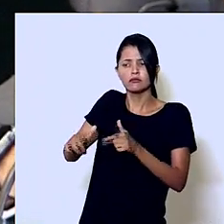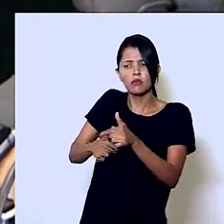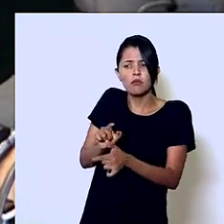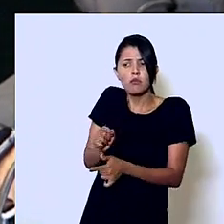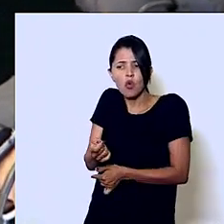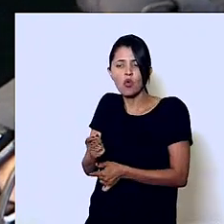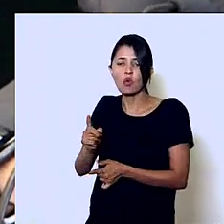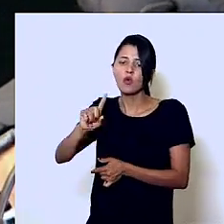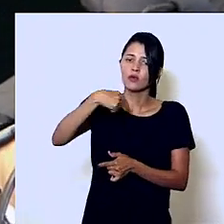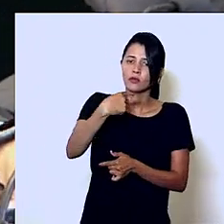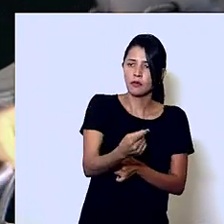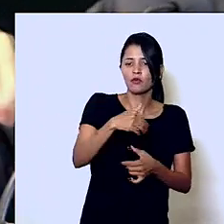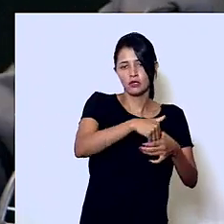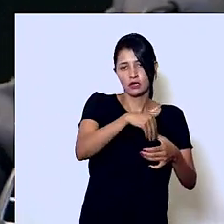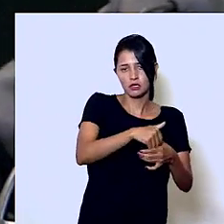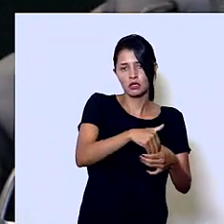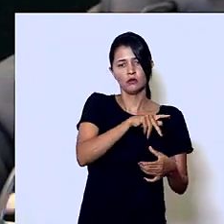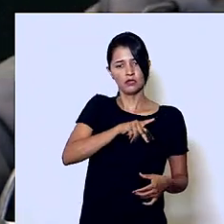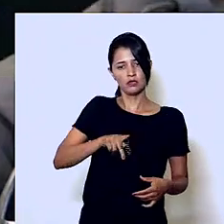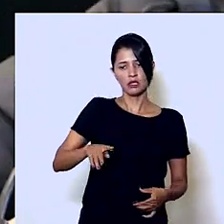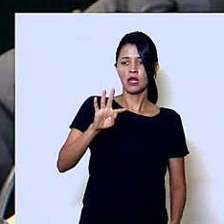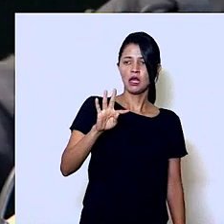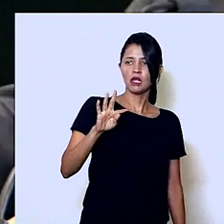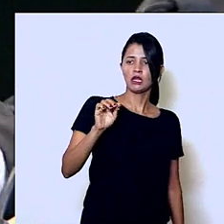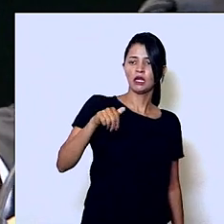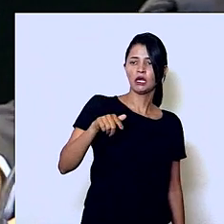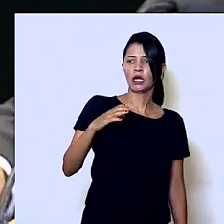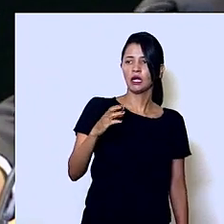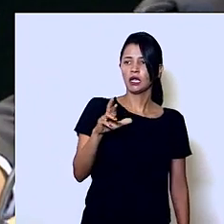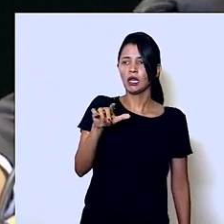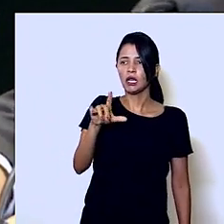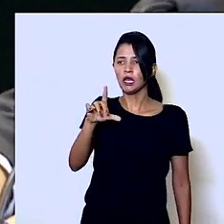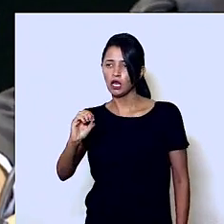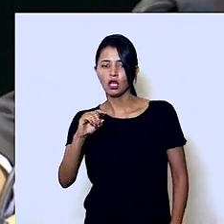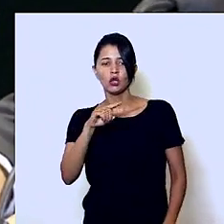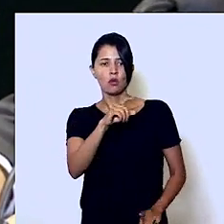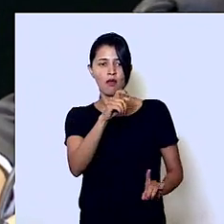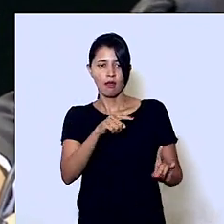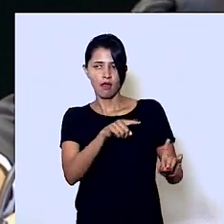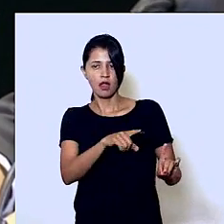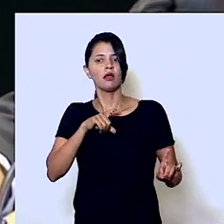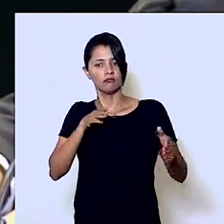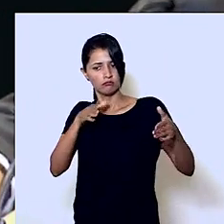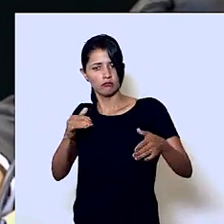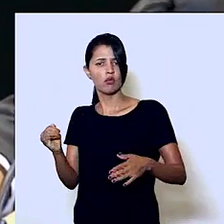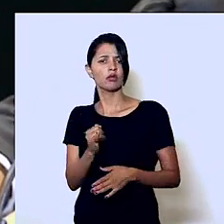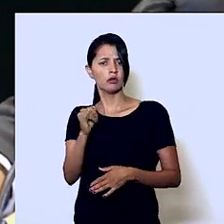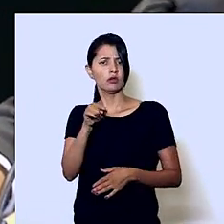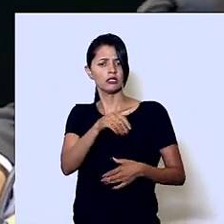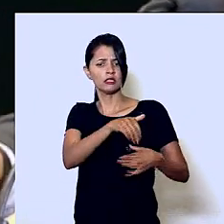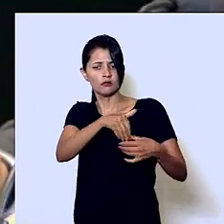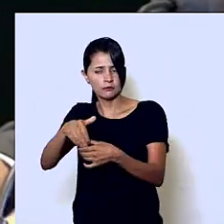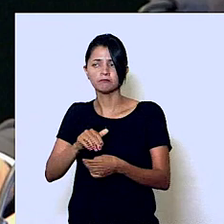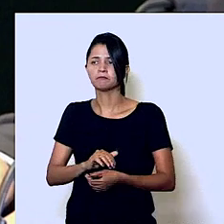presidente Tancredo, que o embaixador Paulo Tasso teve uma participação importante. Aliás, diga-se de passagem, o